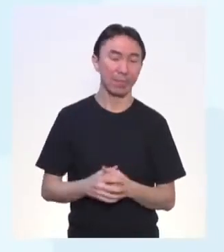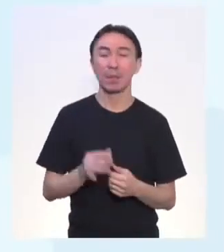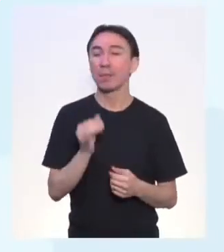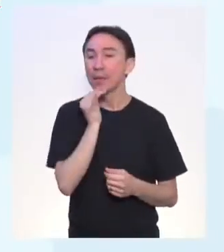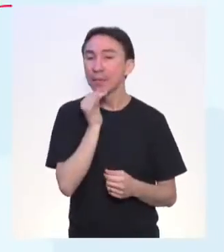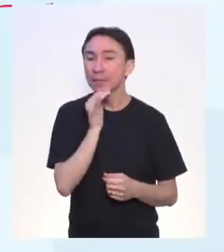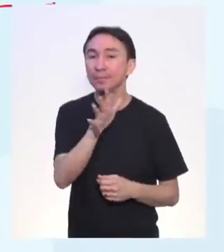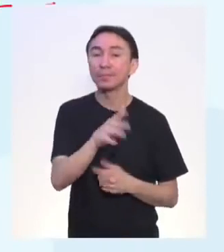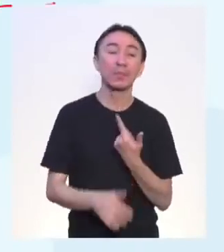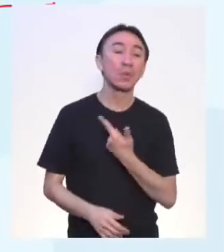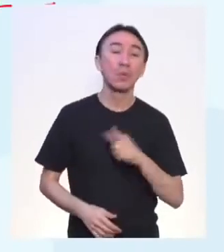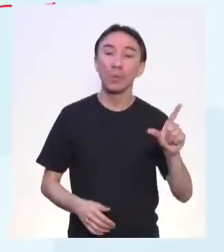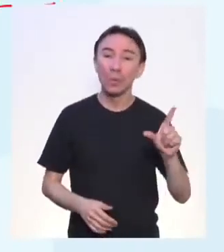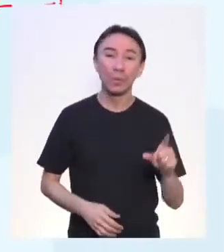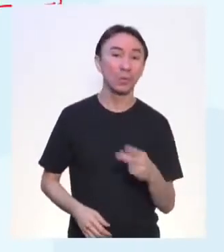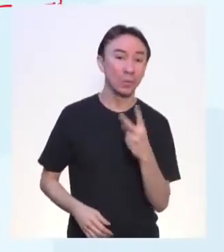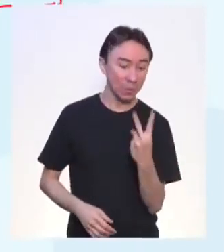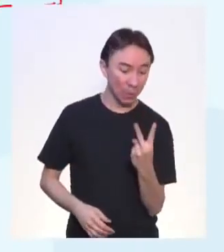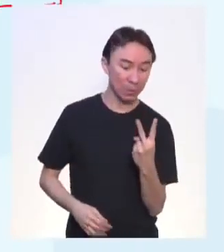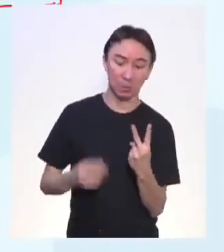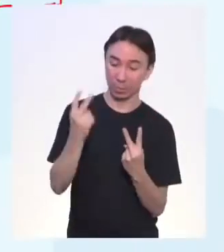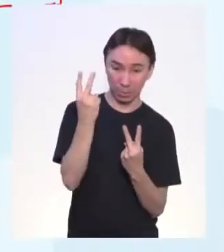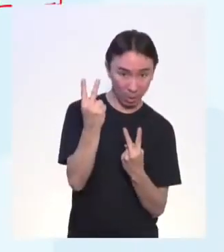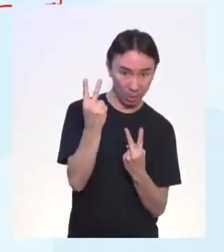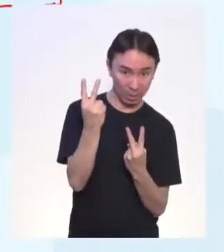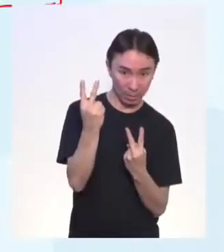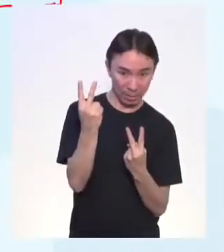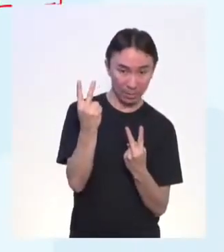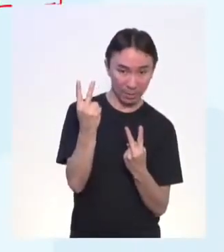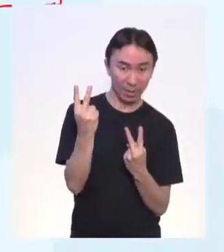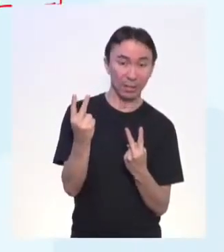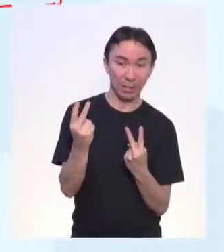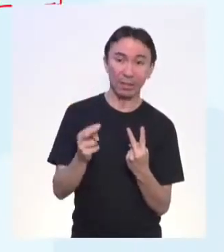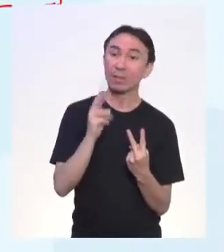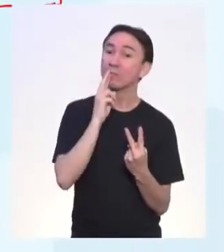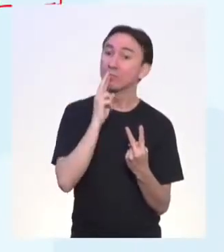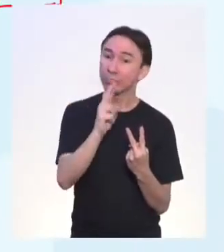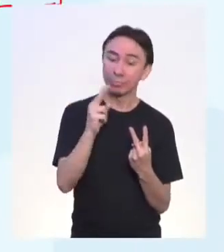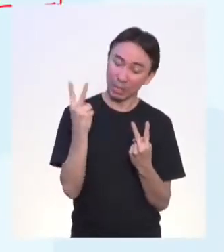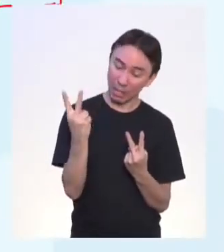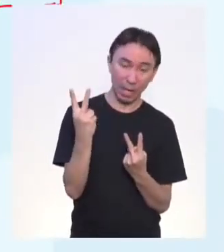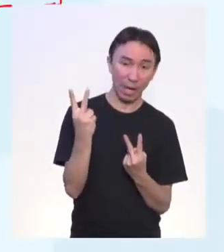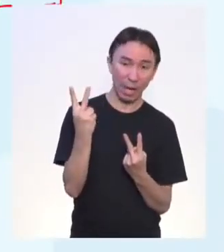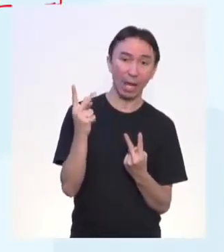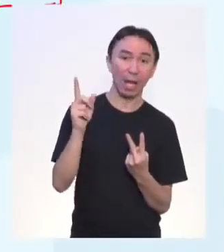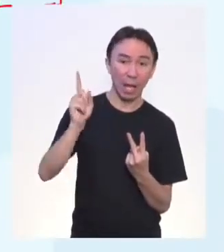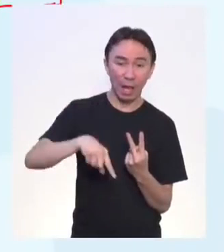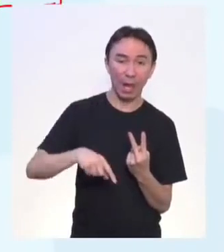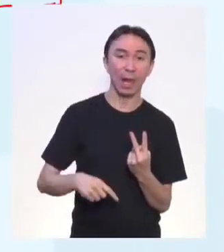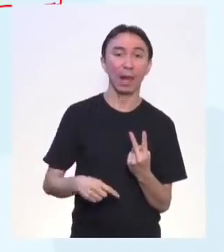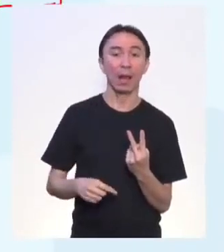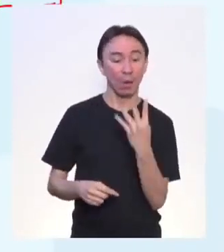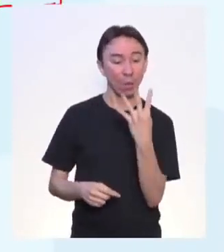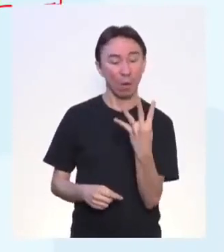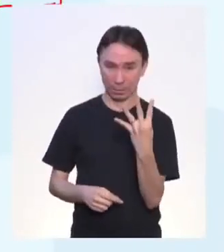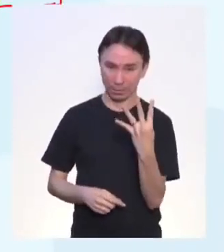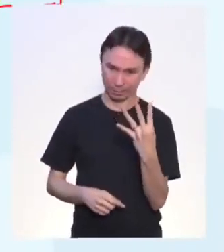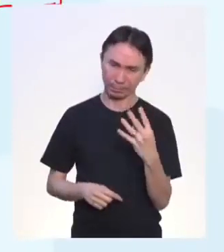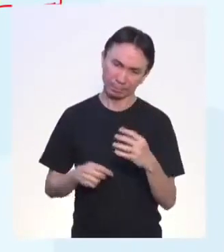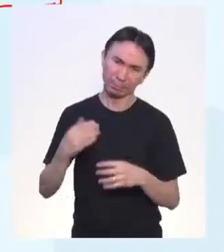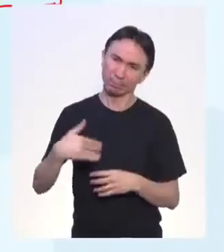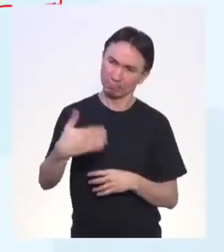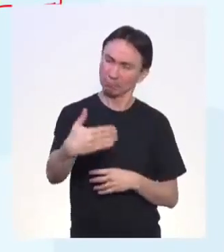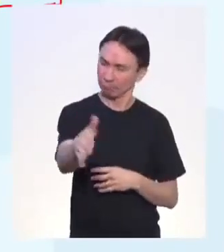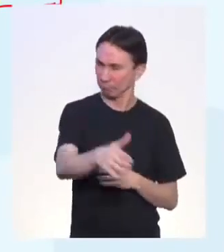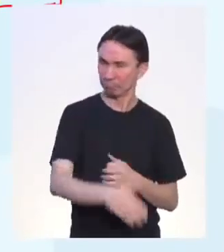um quadradinho de lado 2 por 2... você vai ter o tamanho dele, né, o tamanho da área, que vai ser o 4. E aí você